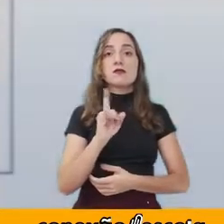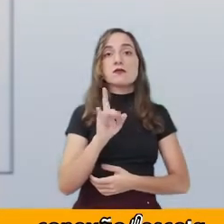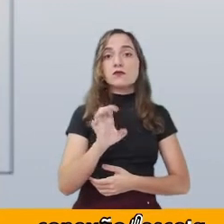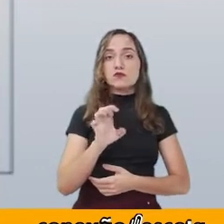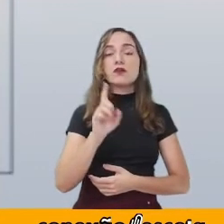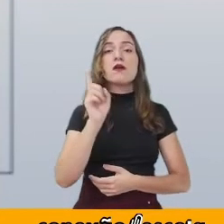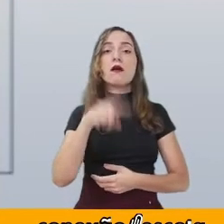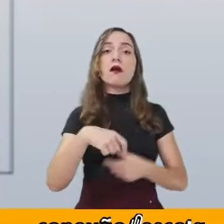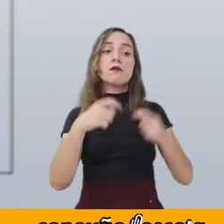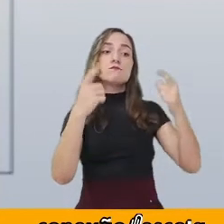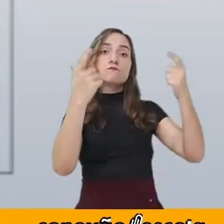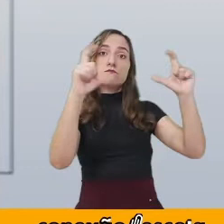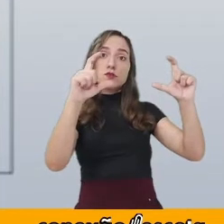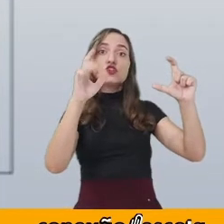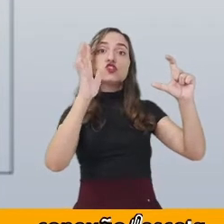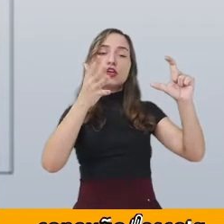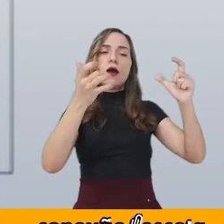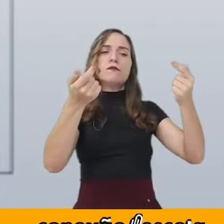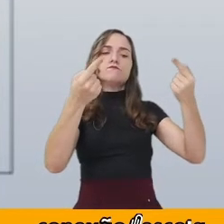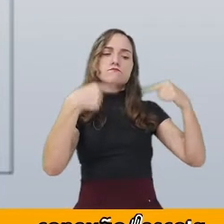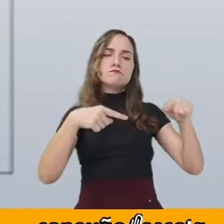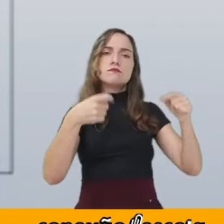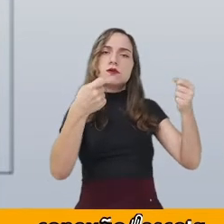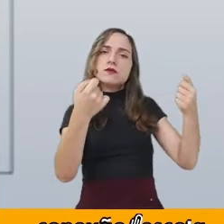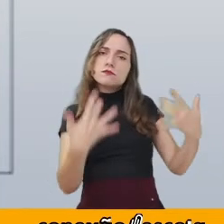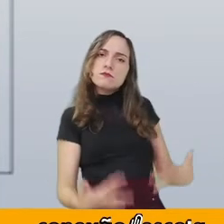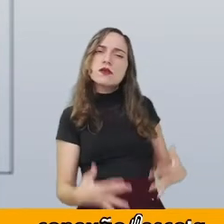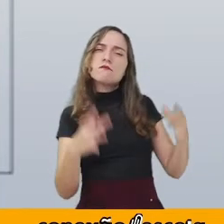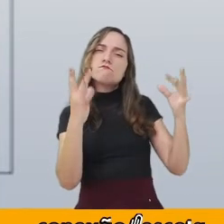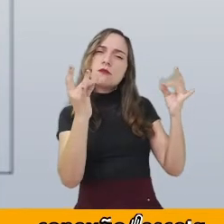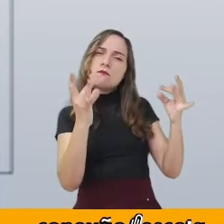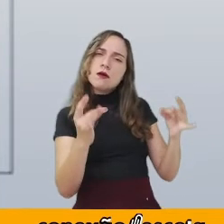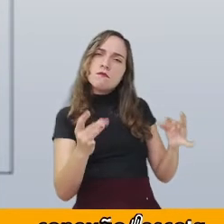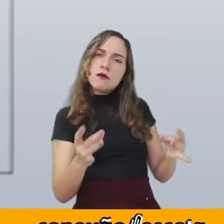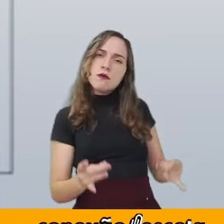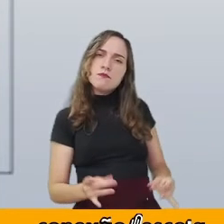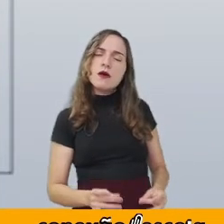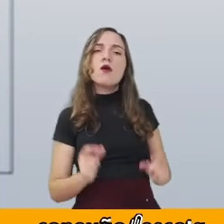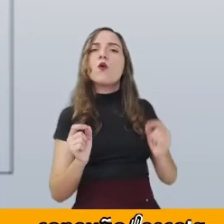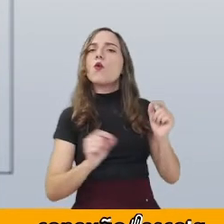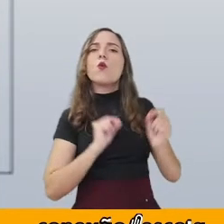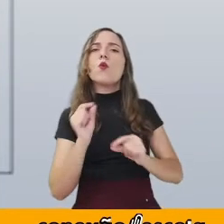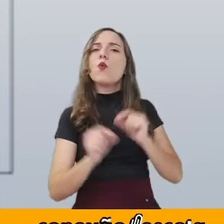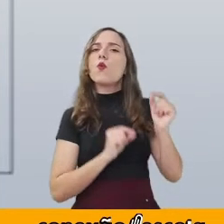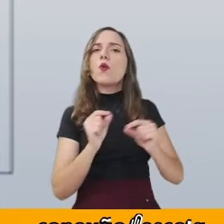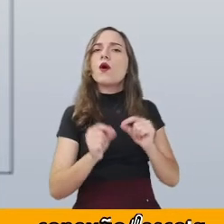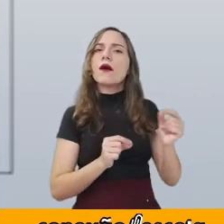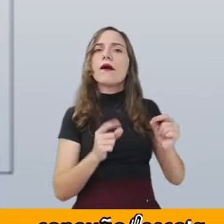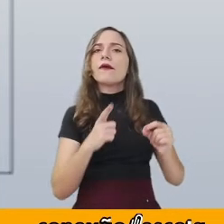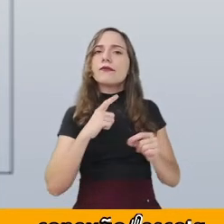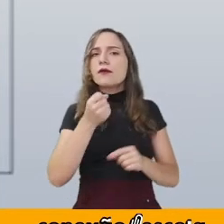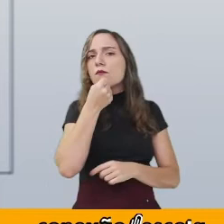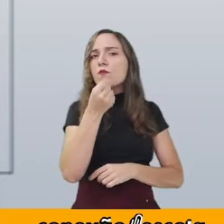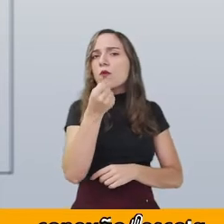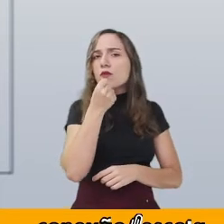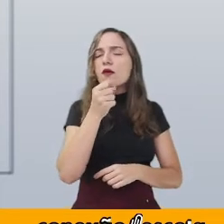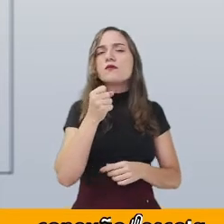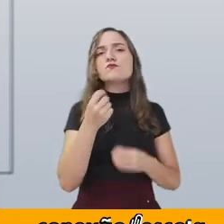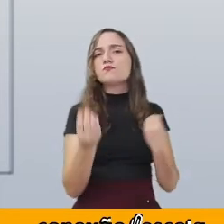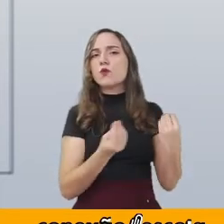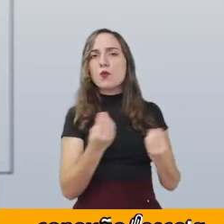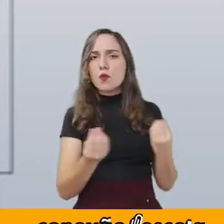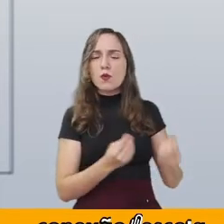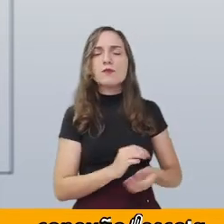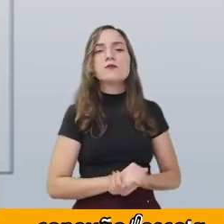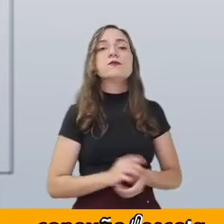parte responsável pelo desenvolvimento do que foi apresentado no lead e